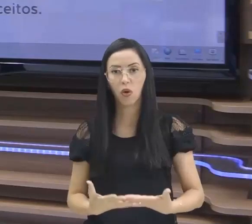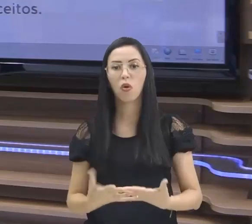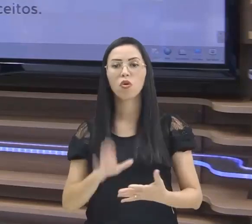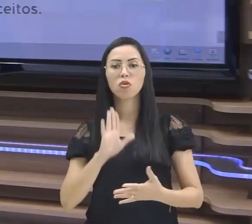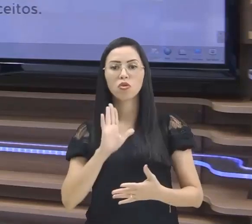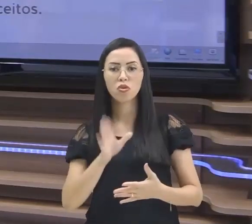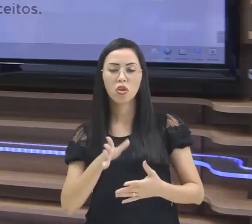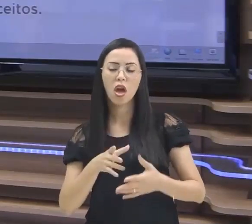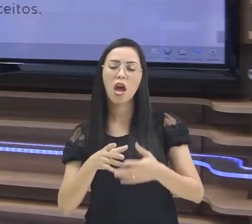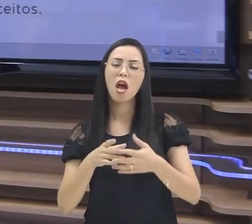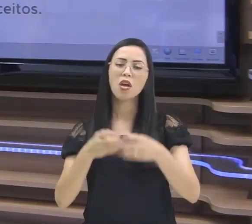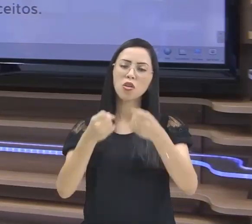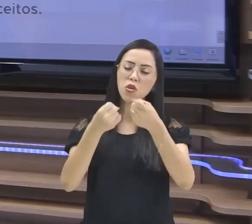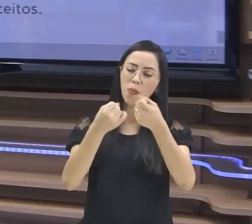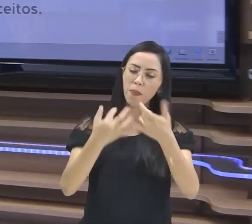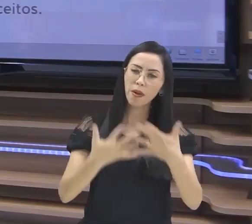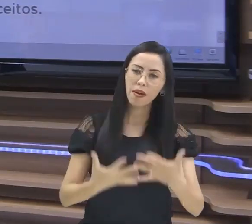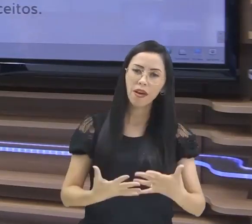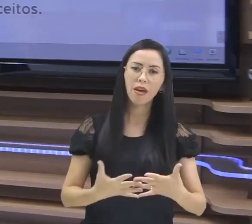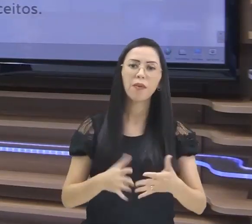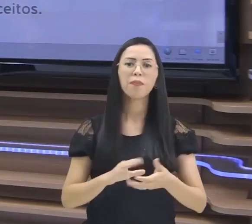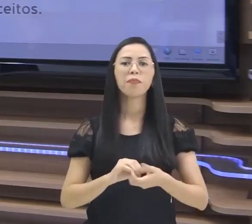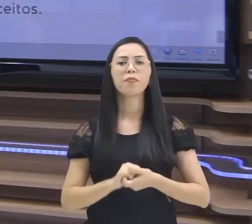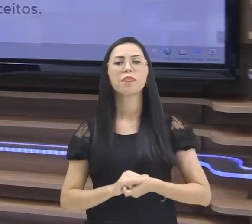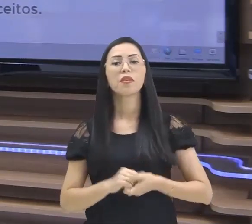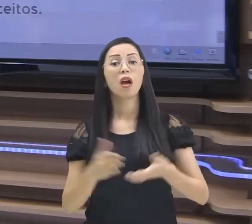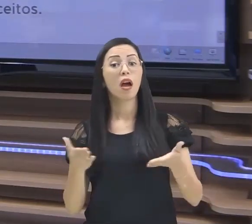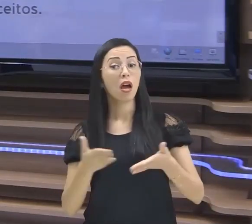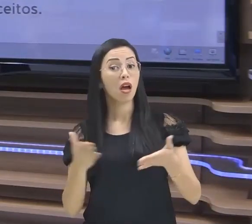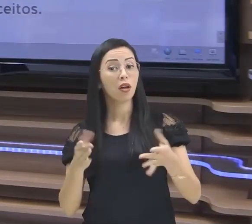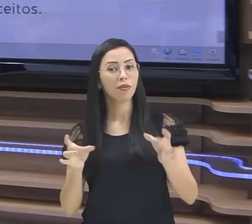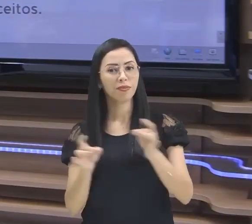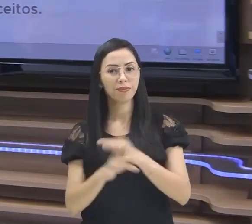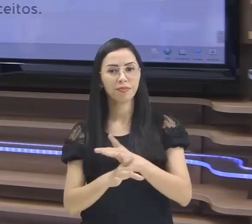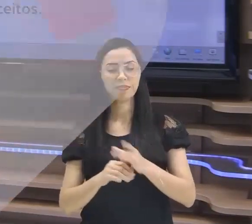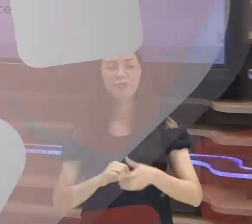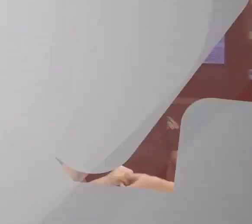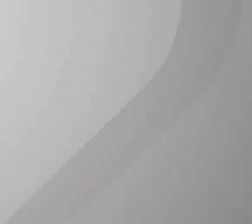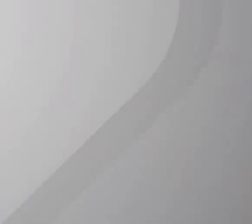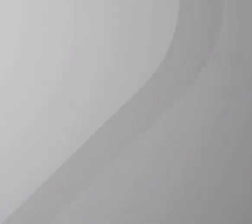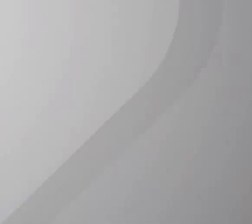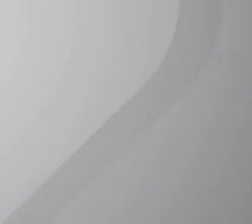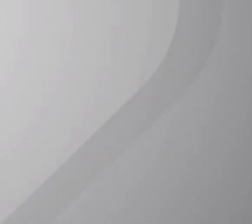Comentei, tentei explorar ao máximo. Agora vamos para as considerações finais.